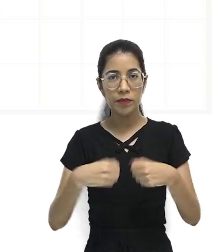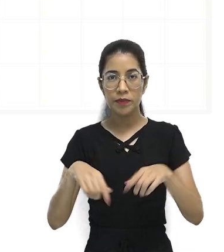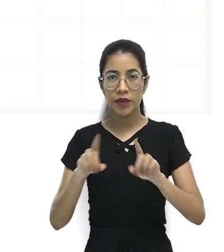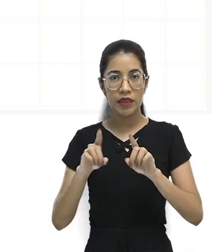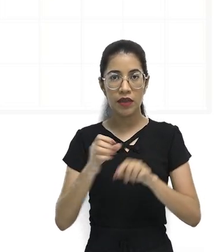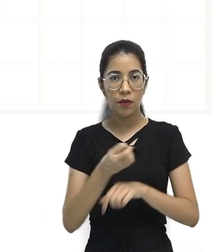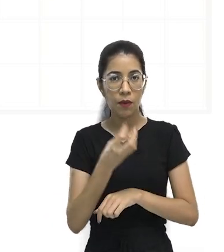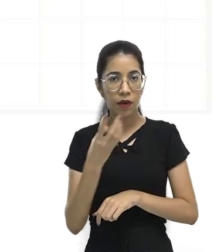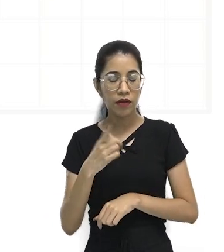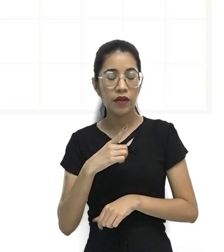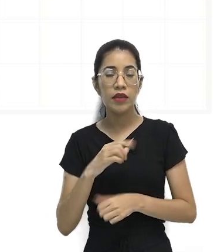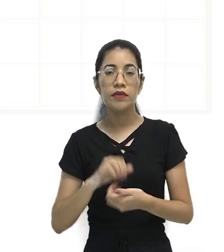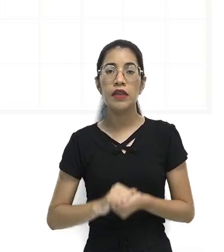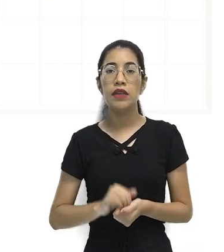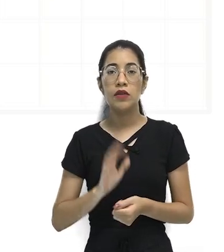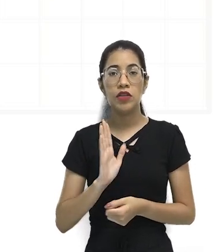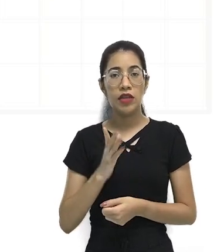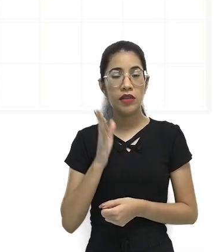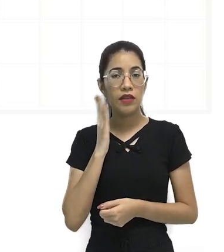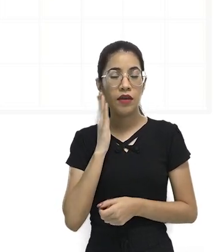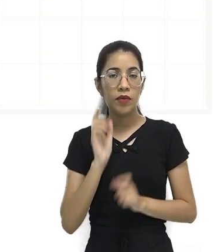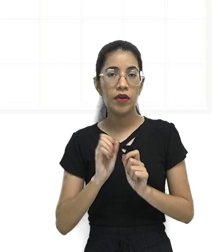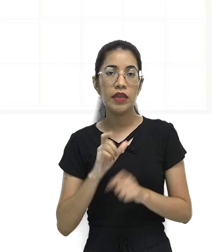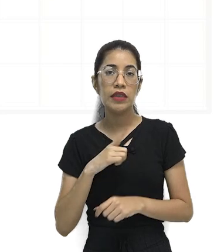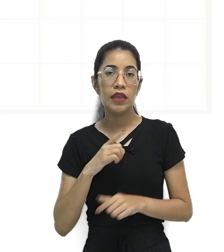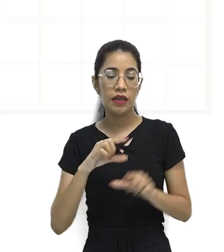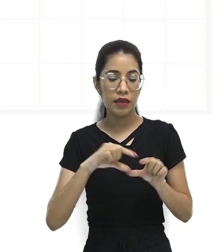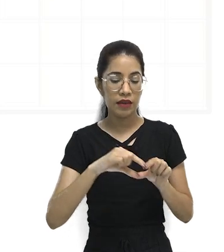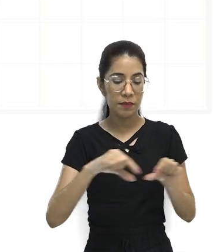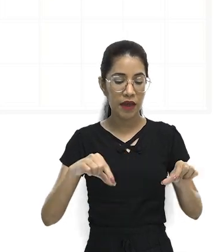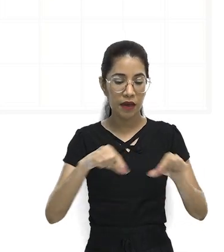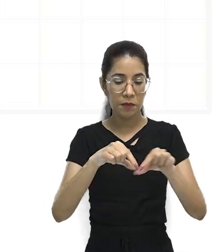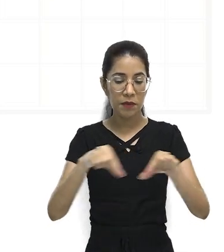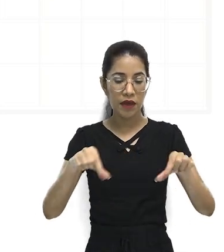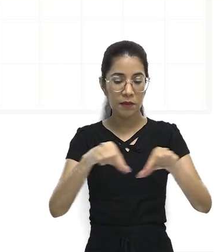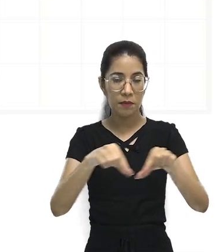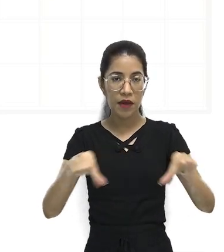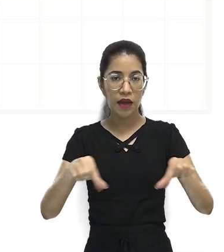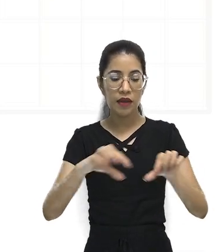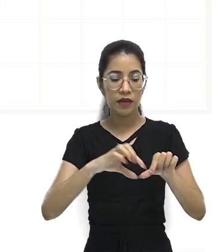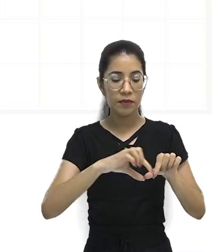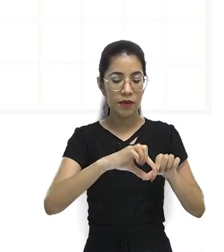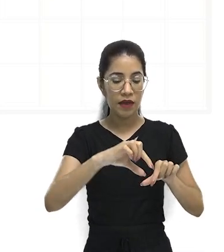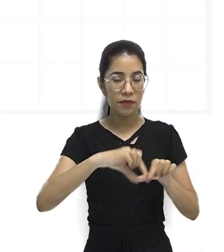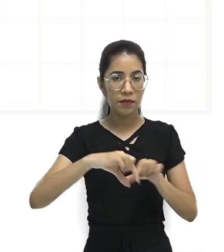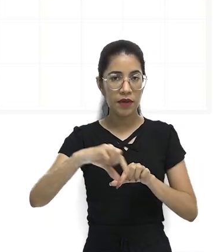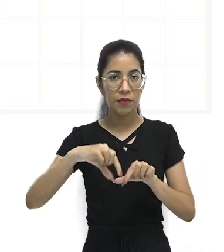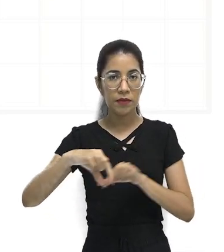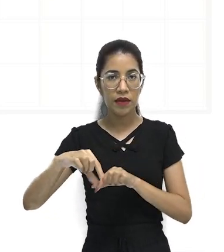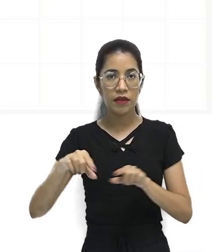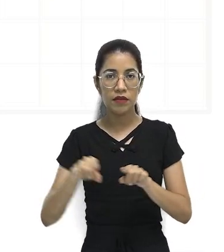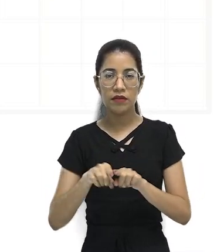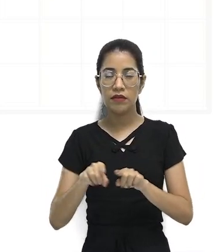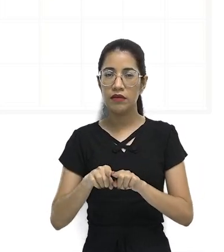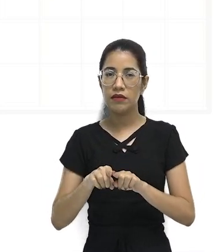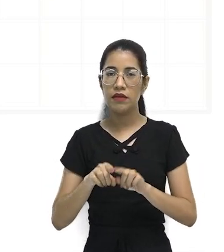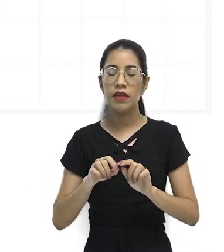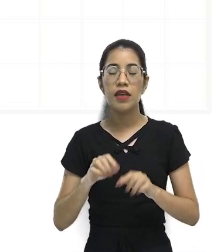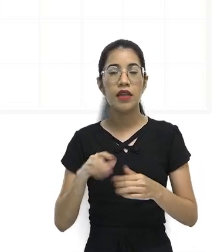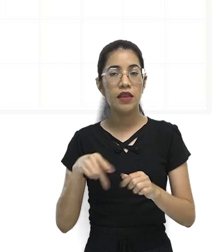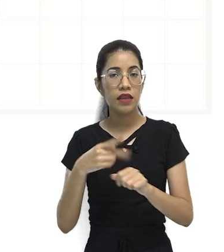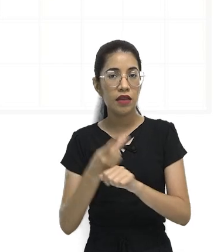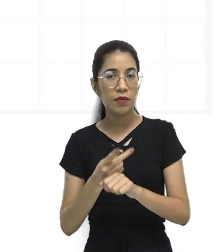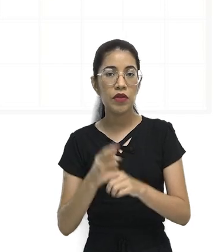você faz? Você conta quantos tem aqui em cada linha, depois você conta quantos tem em cada coluna e em